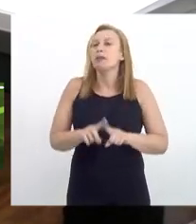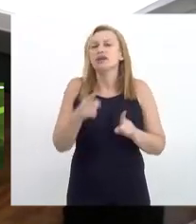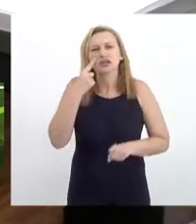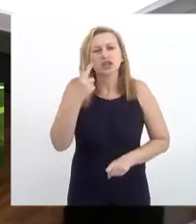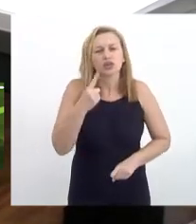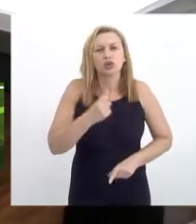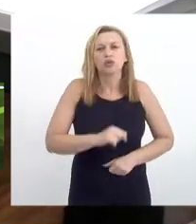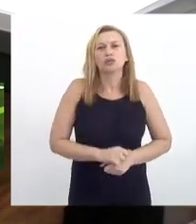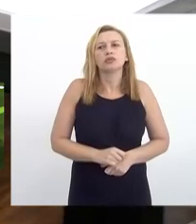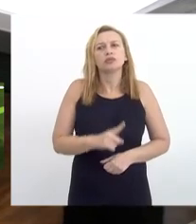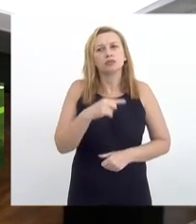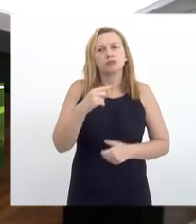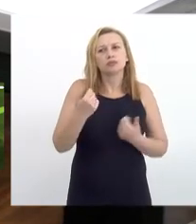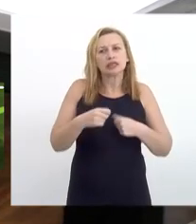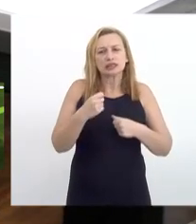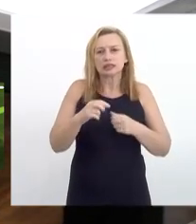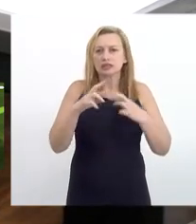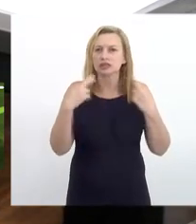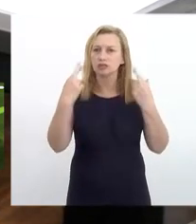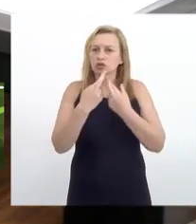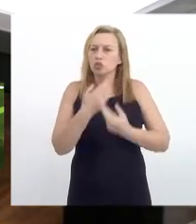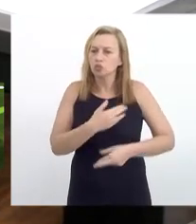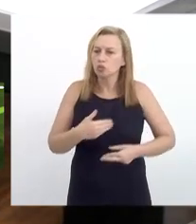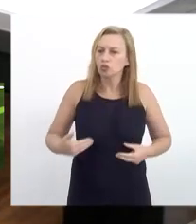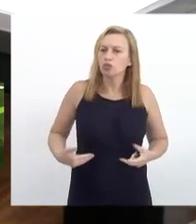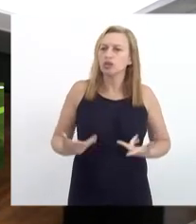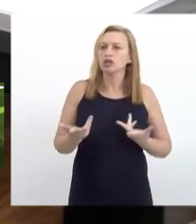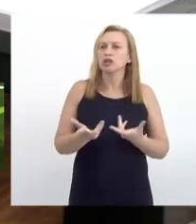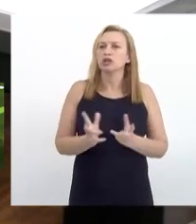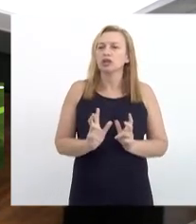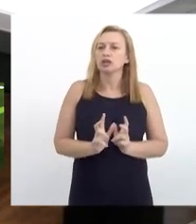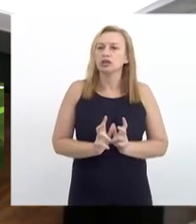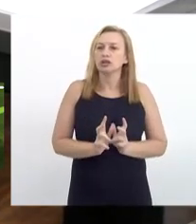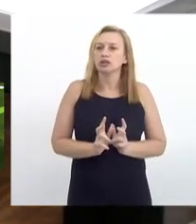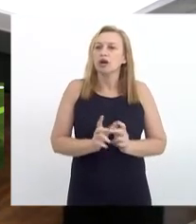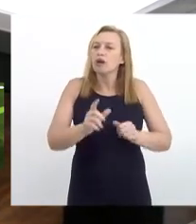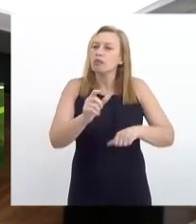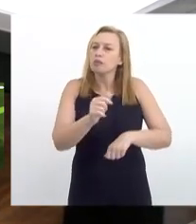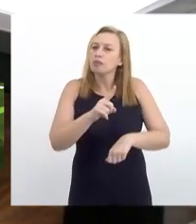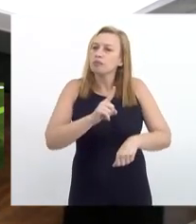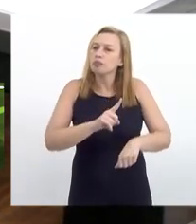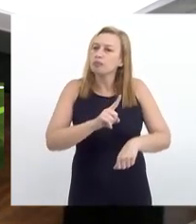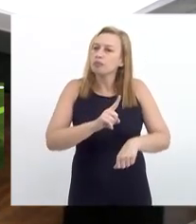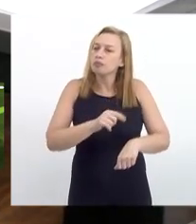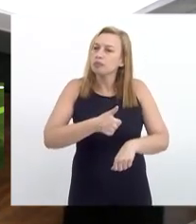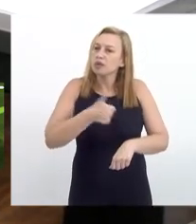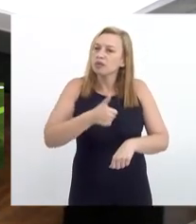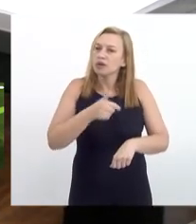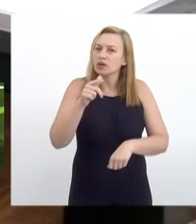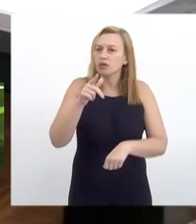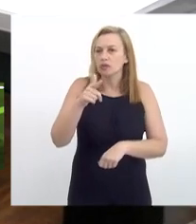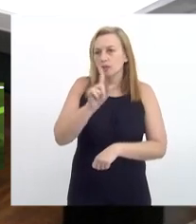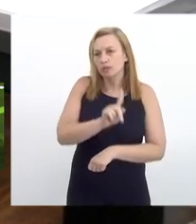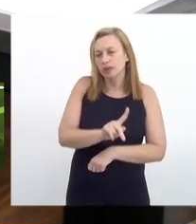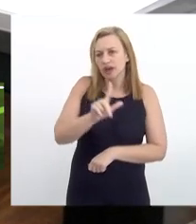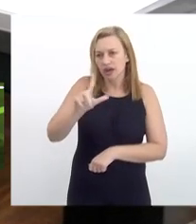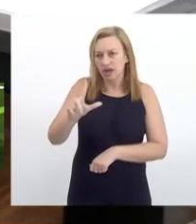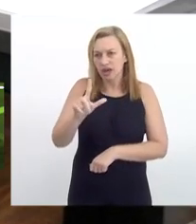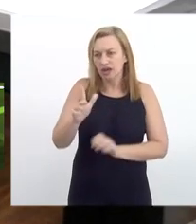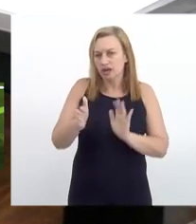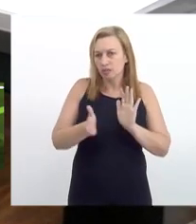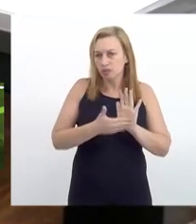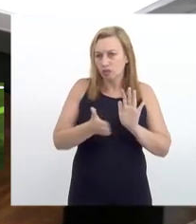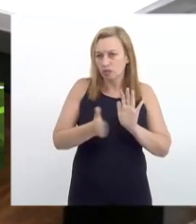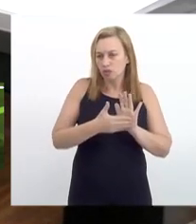só a gente precisa levar para a audiência pública em relação a esse primeiro PL a redação proposta que